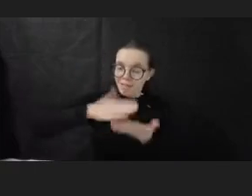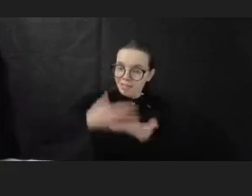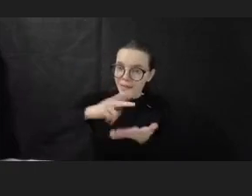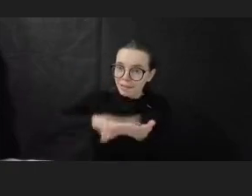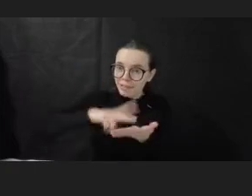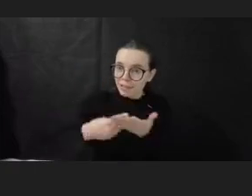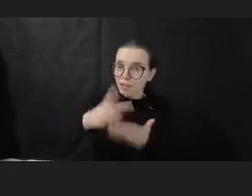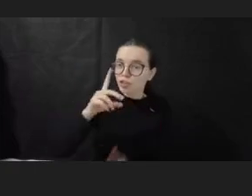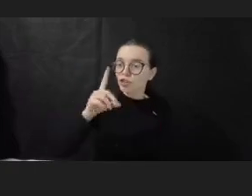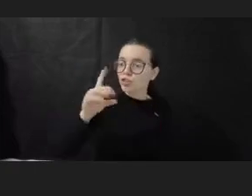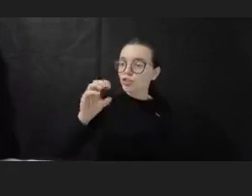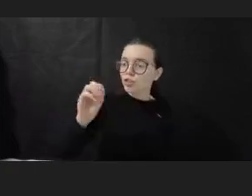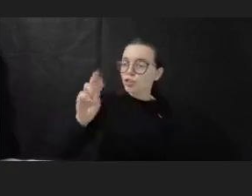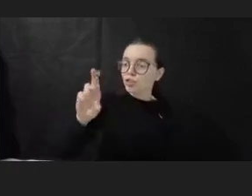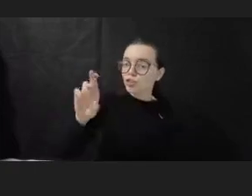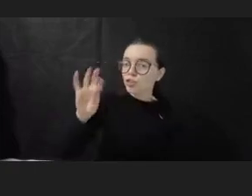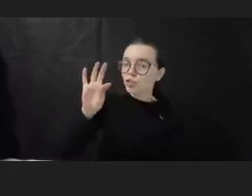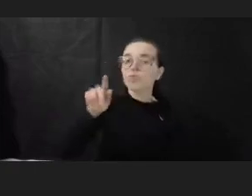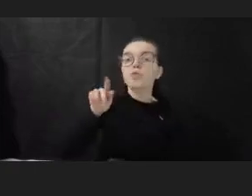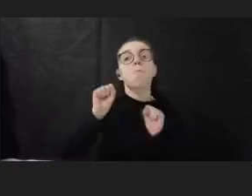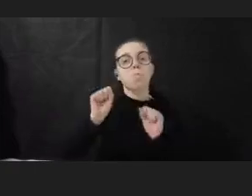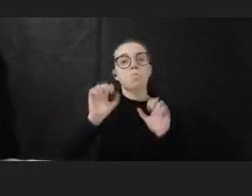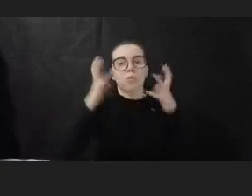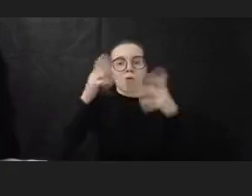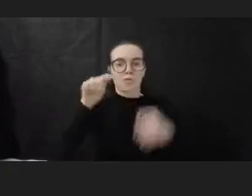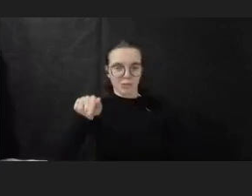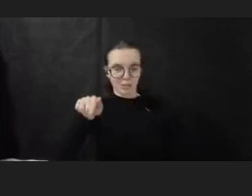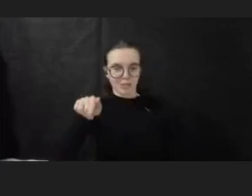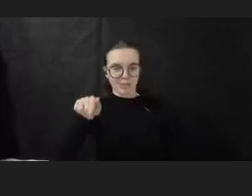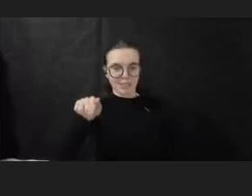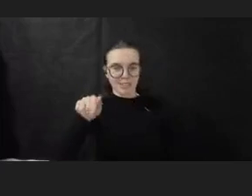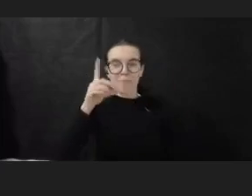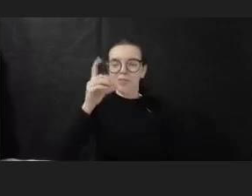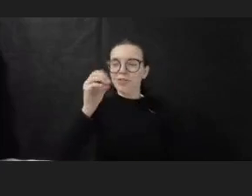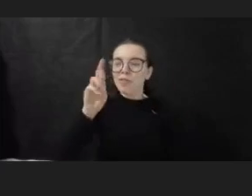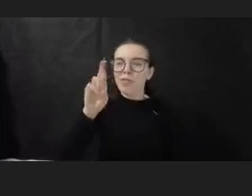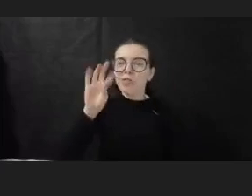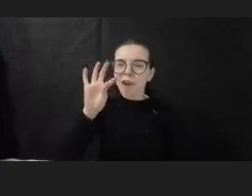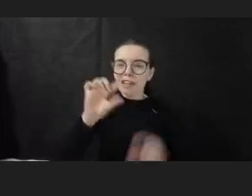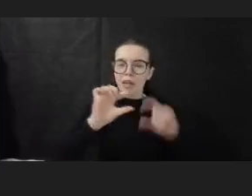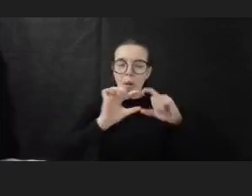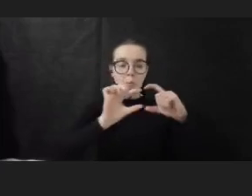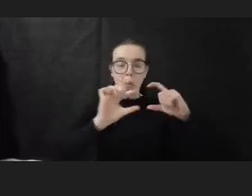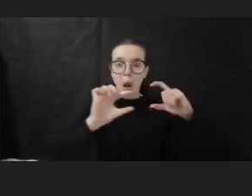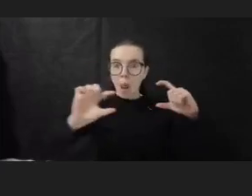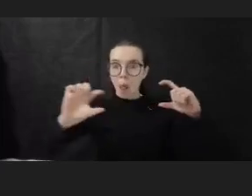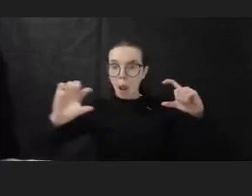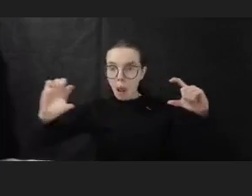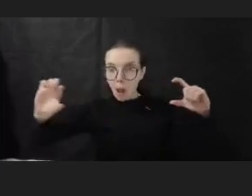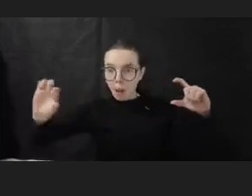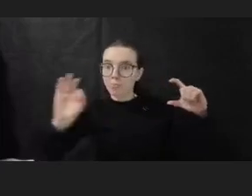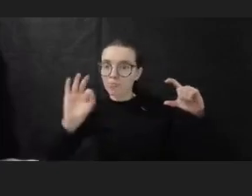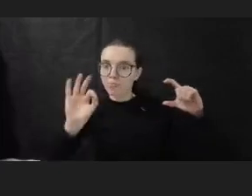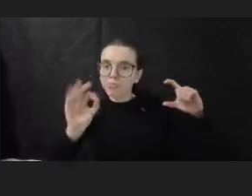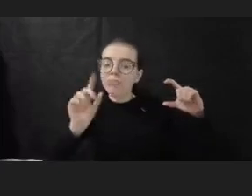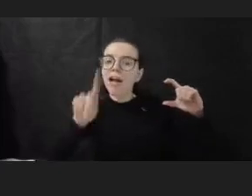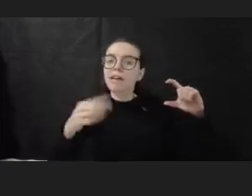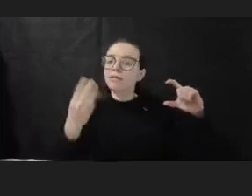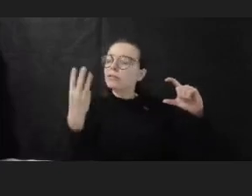DORT, ela é um distúrbio osteomioarticular, que é aquela palavrona, né? Mas que são 3